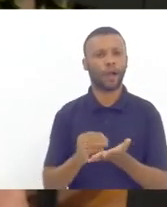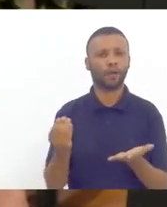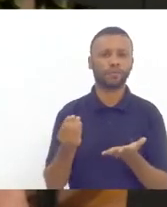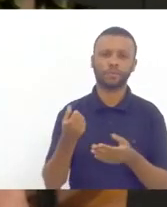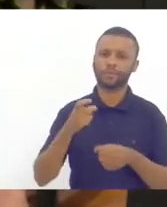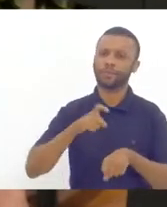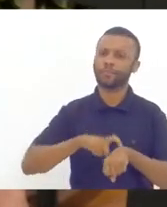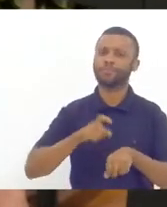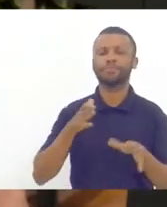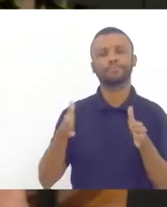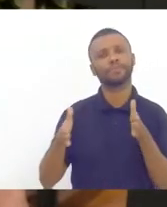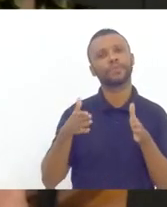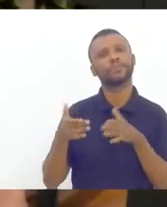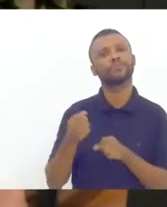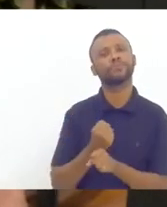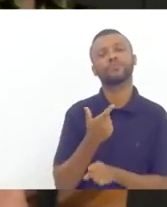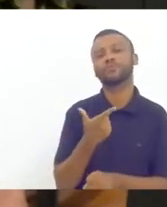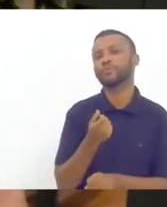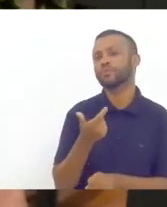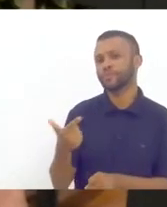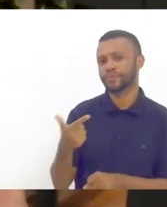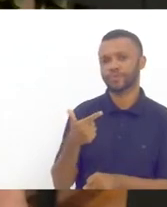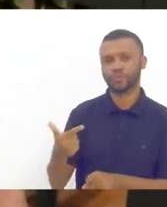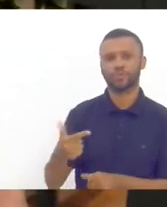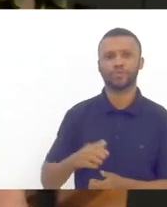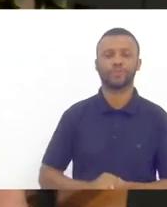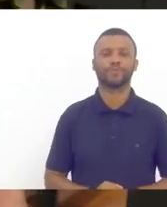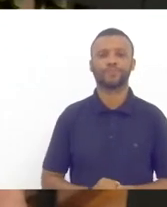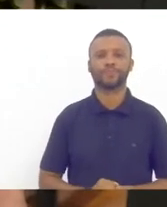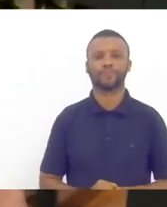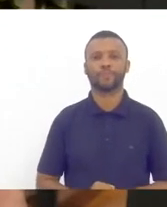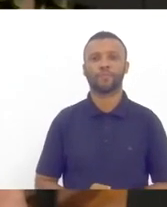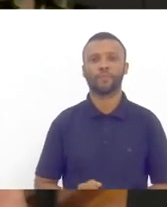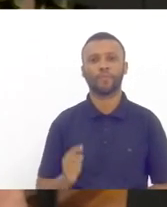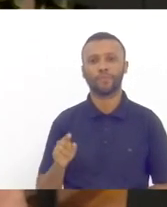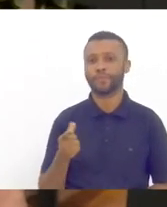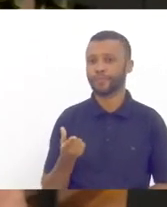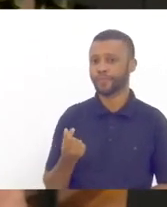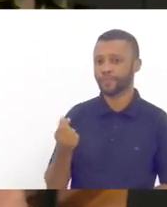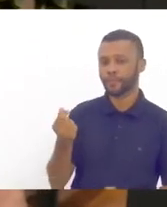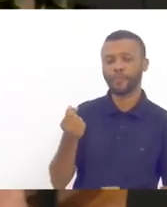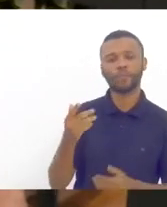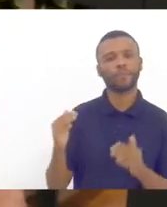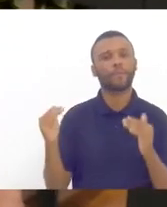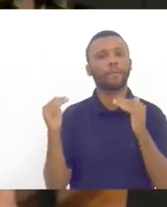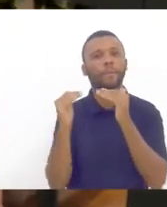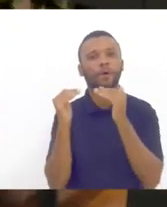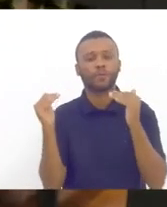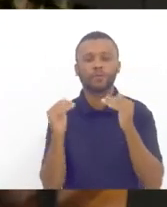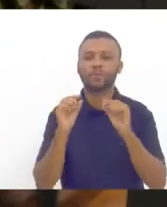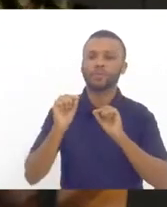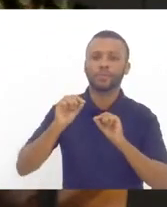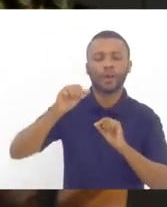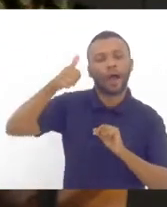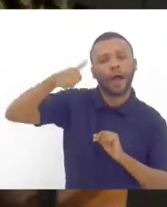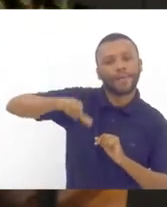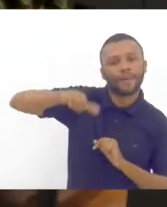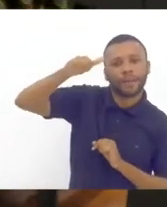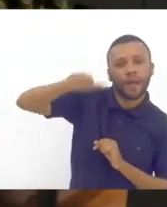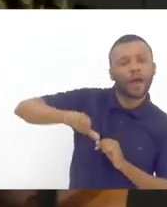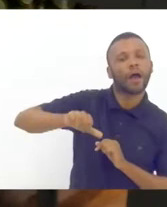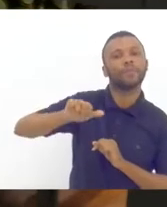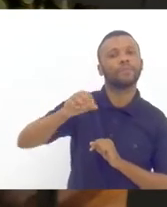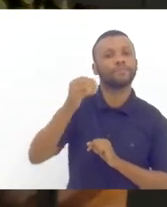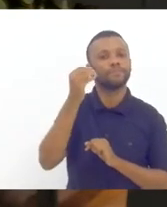me engano, início de 2022. Certo? E esses valores são próximos do que foram levantados pela